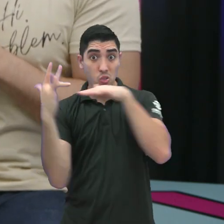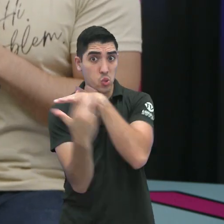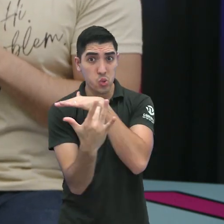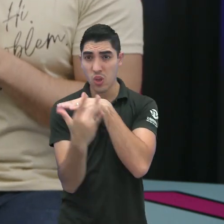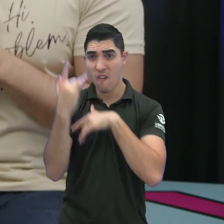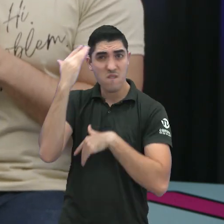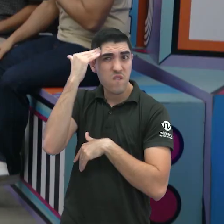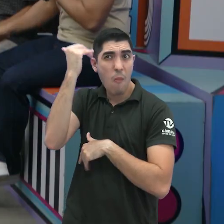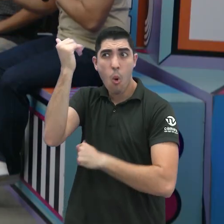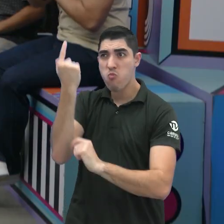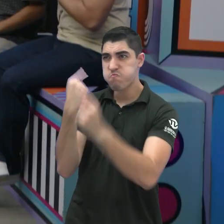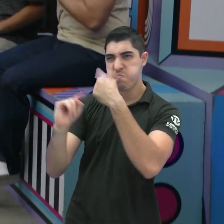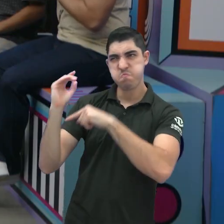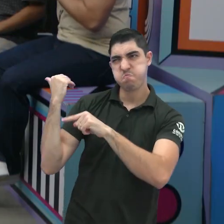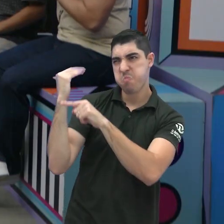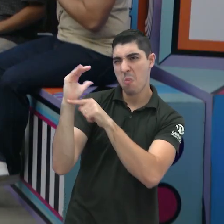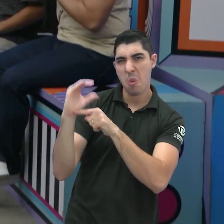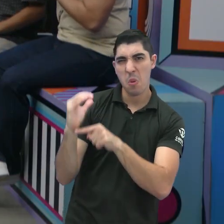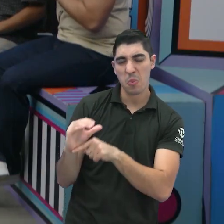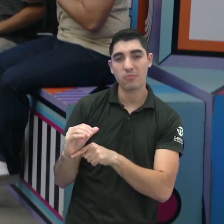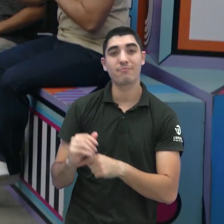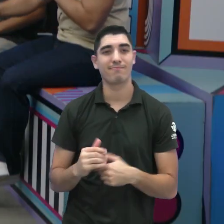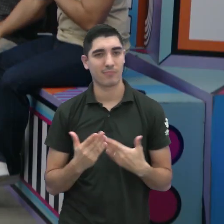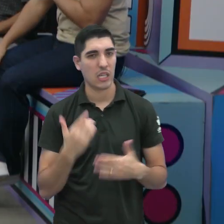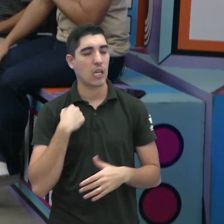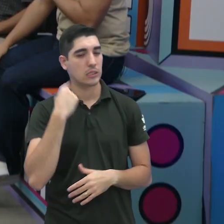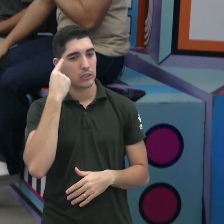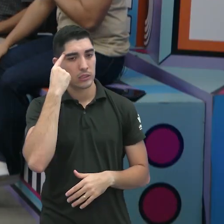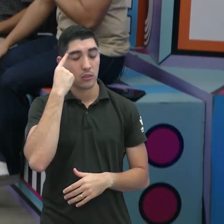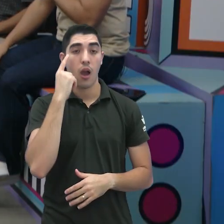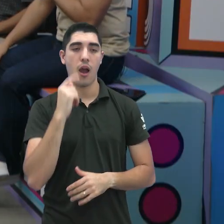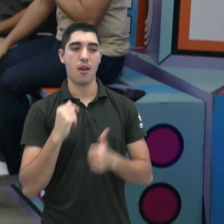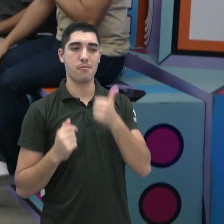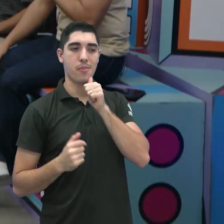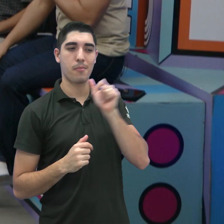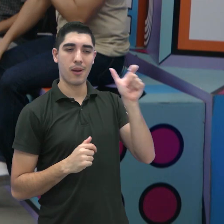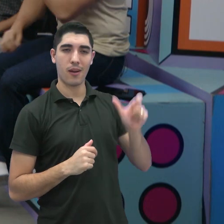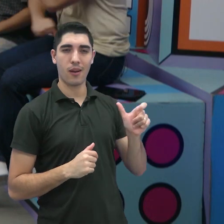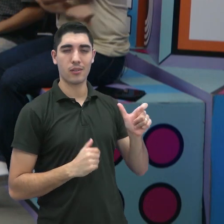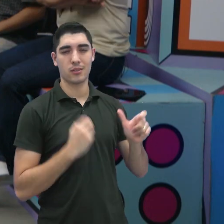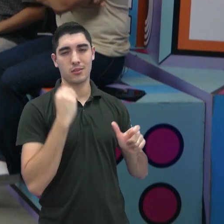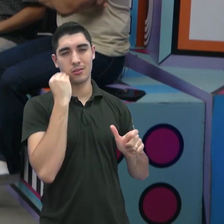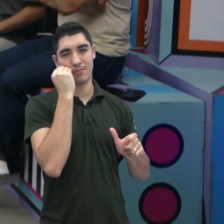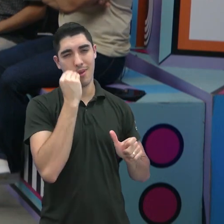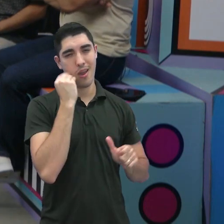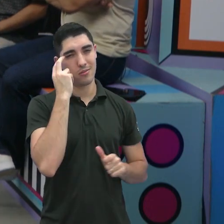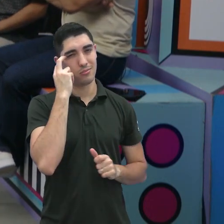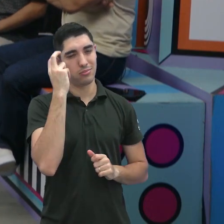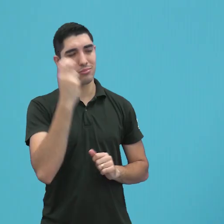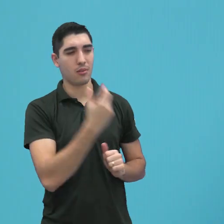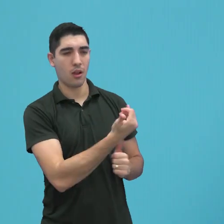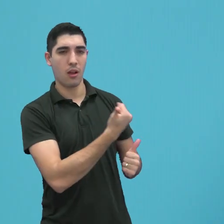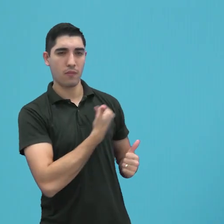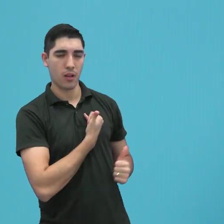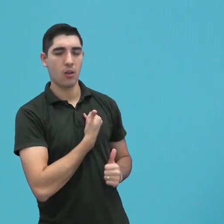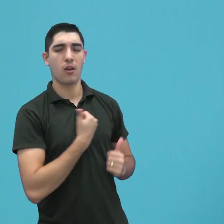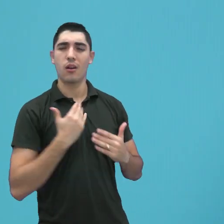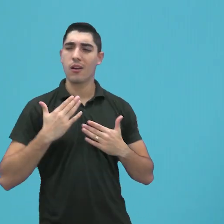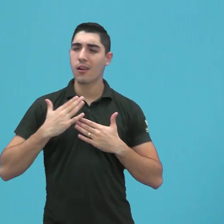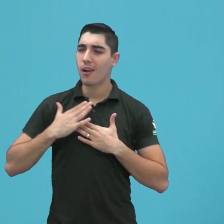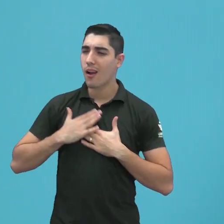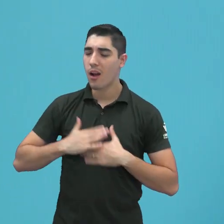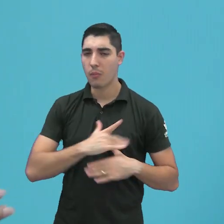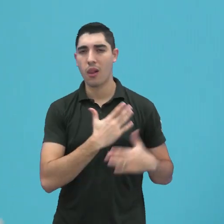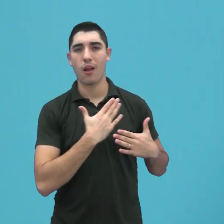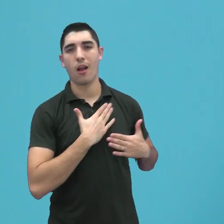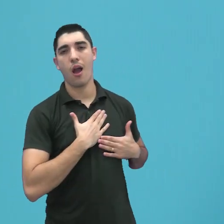Não existe. É verdade. E aí eu ficava, gente, aí minha mãe, com toda a sabedoria e calma que ela tem, falava, filha, calma, você vai